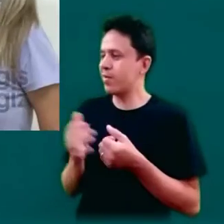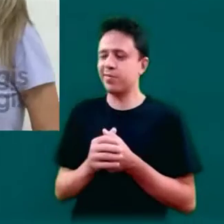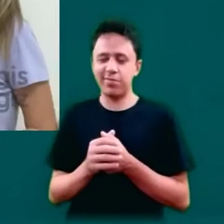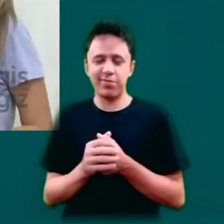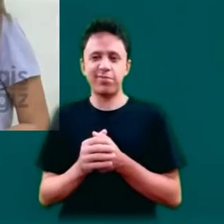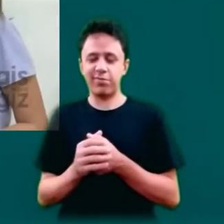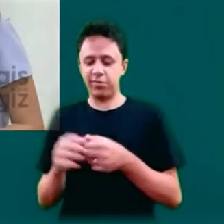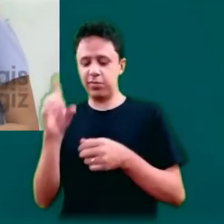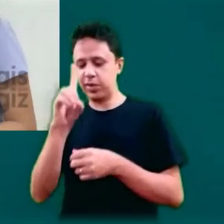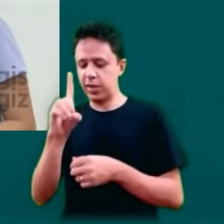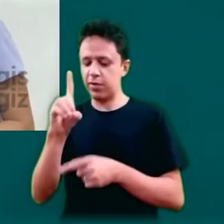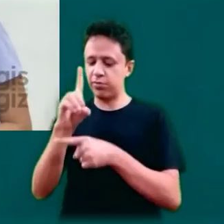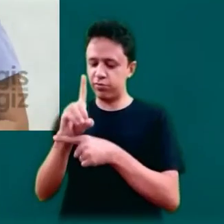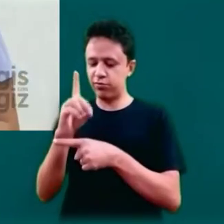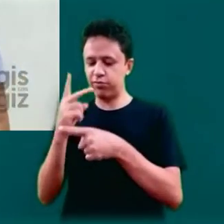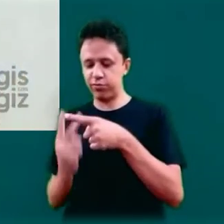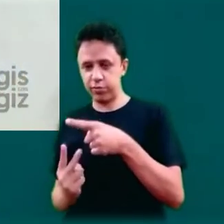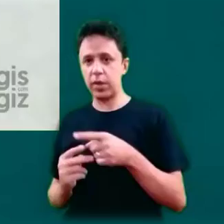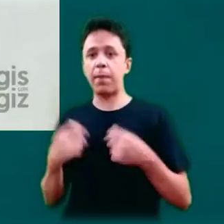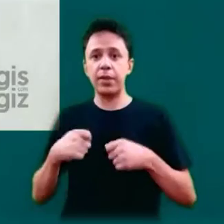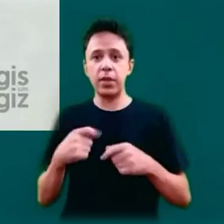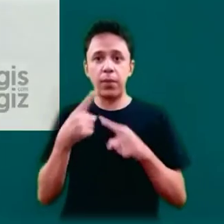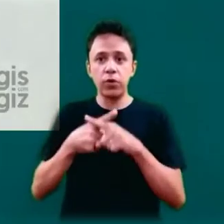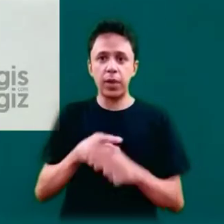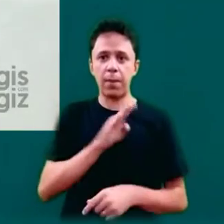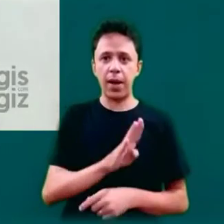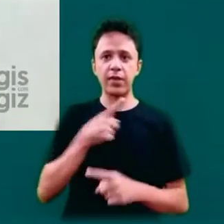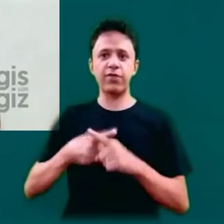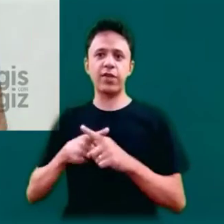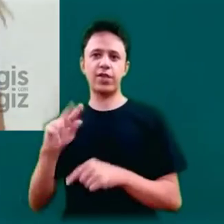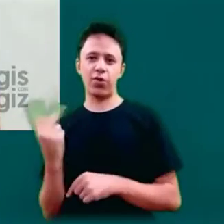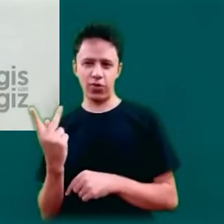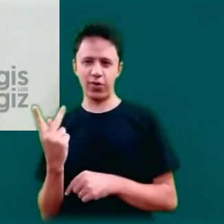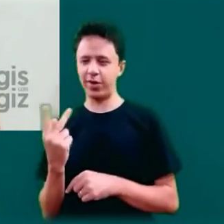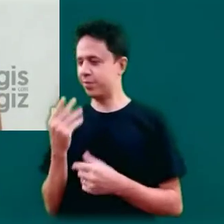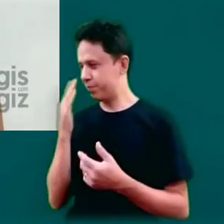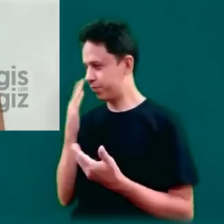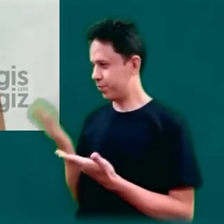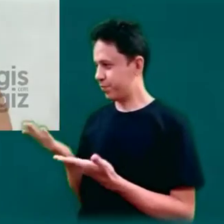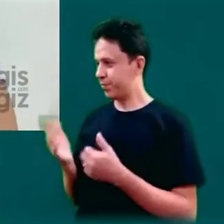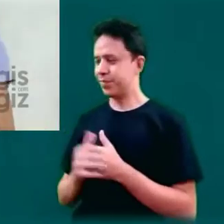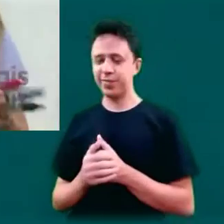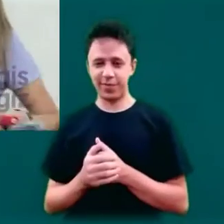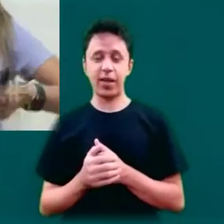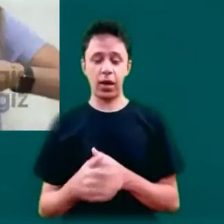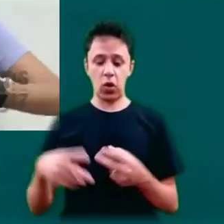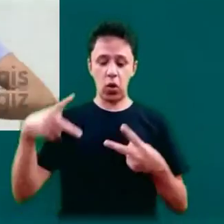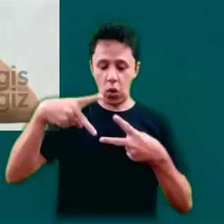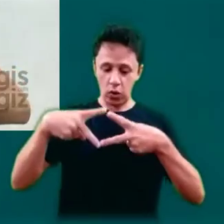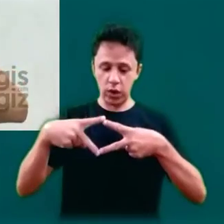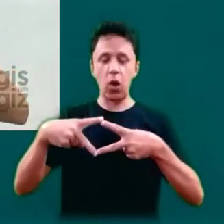da altura. Não é isso? Base vezes altura, a área de um paralelogramo. Aqui eu tenho um paralelogramo, que era um losango